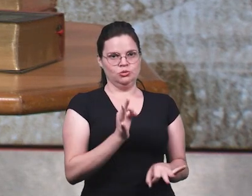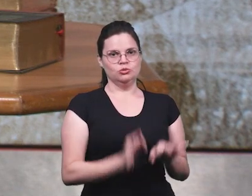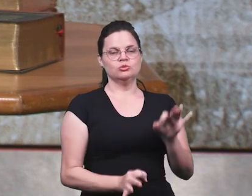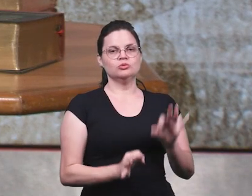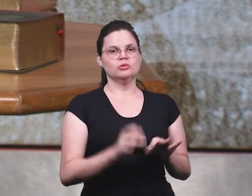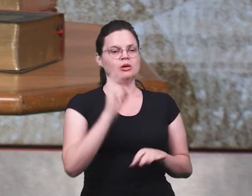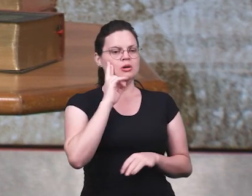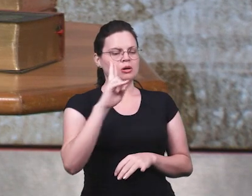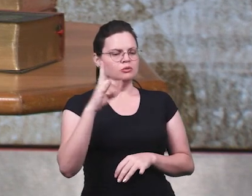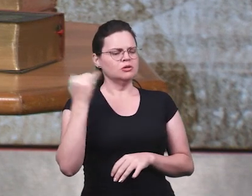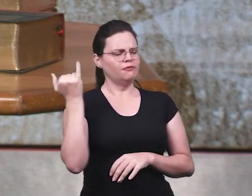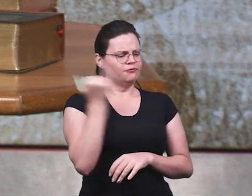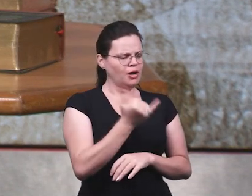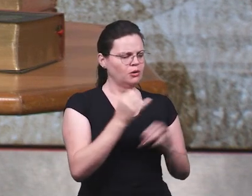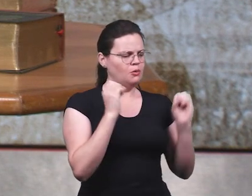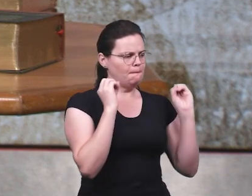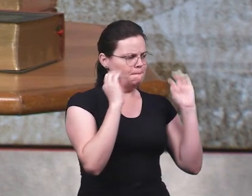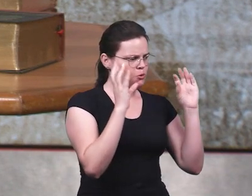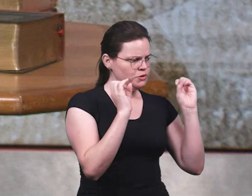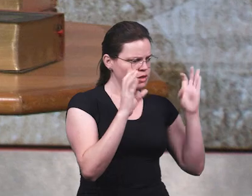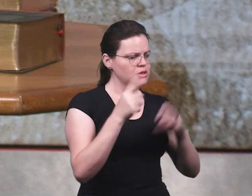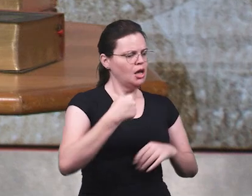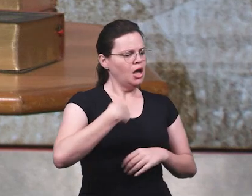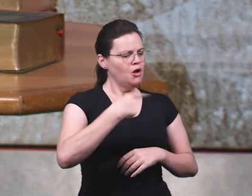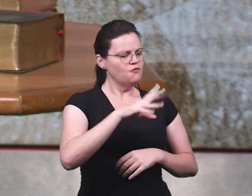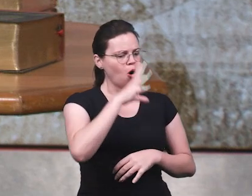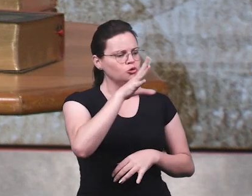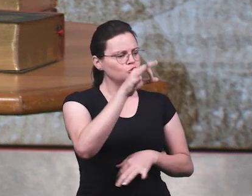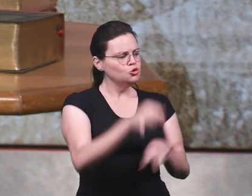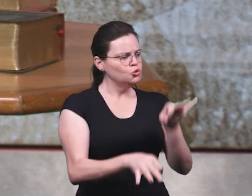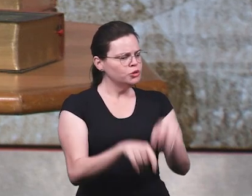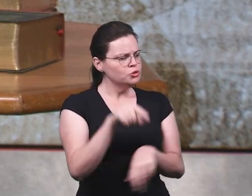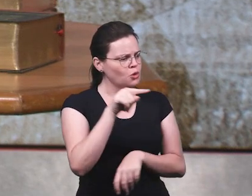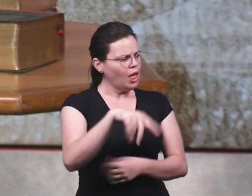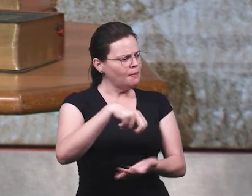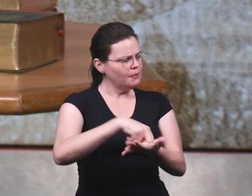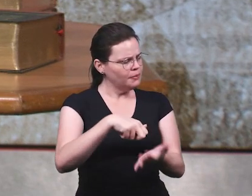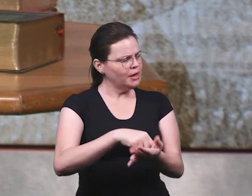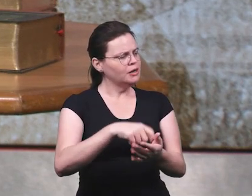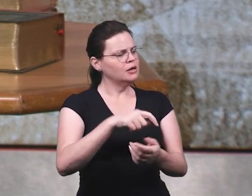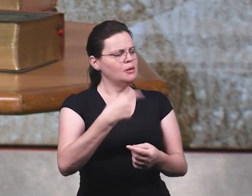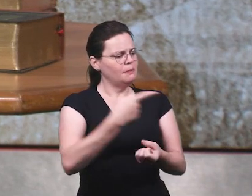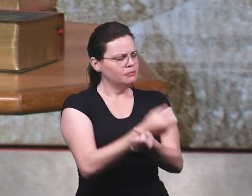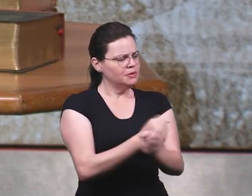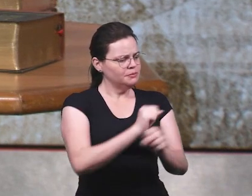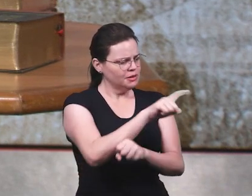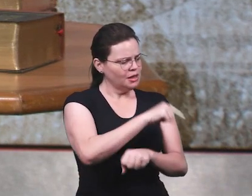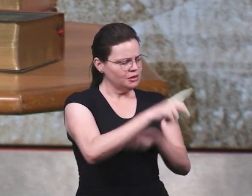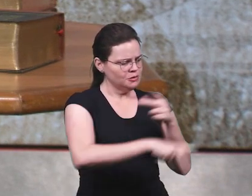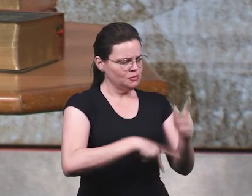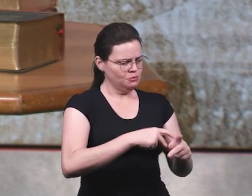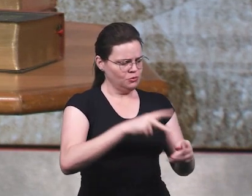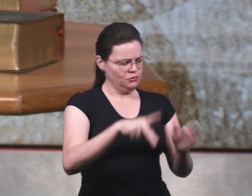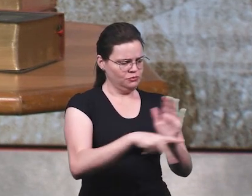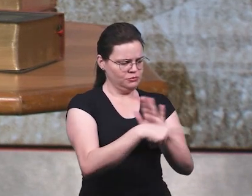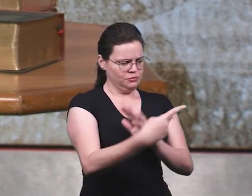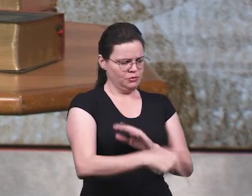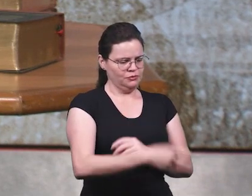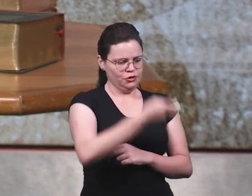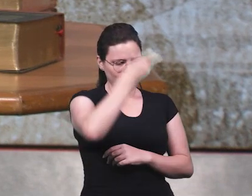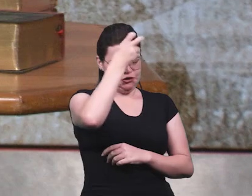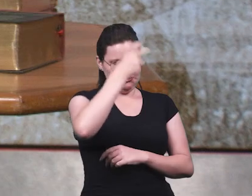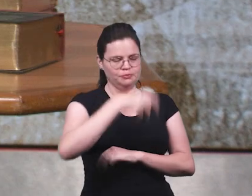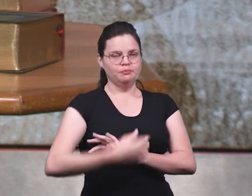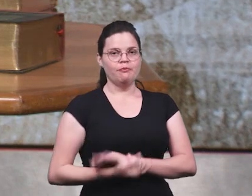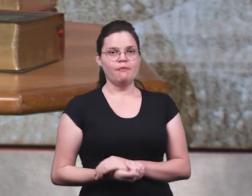disse a Moisés, disse ao seu povo que ele retiraria o povo que estava escravo no Egito. Então nós